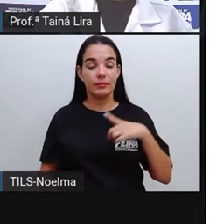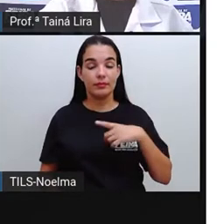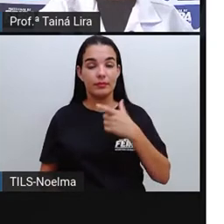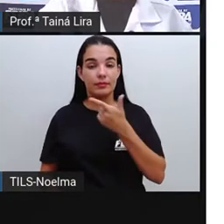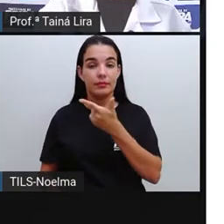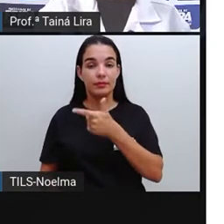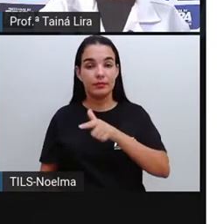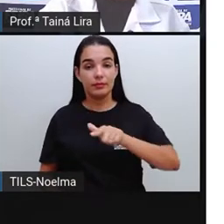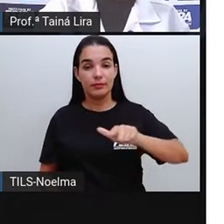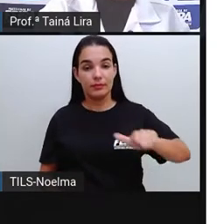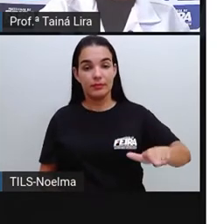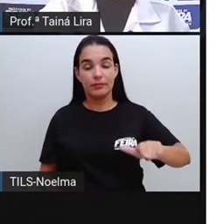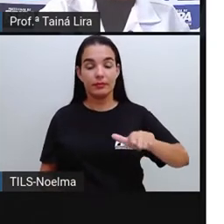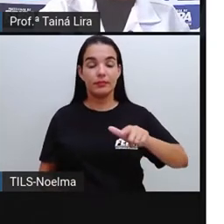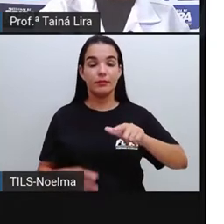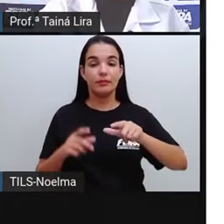né?